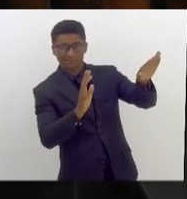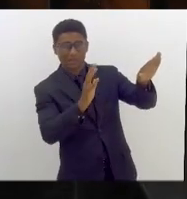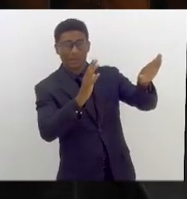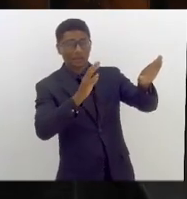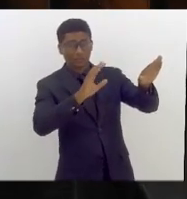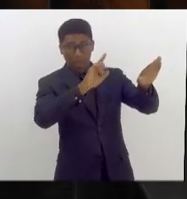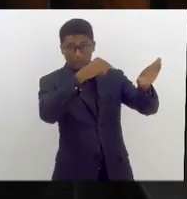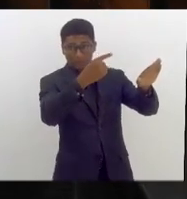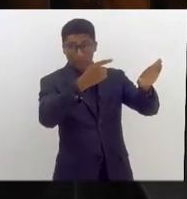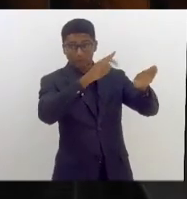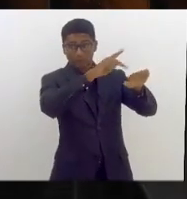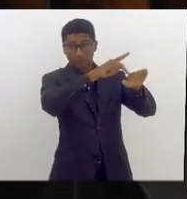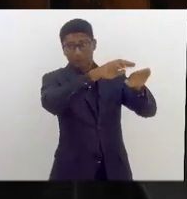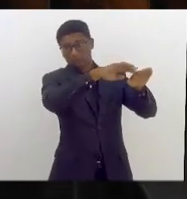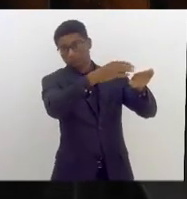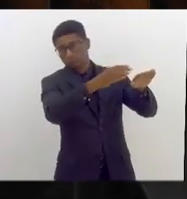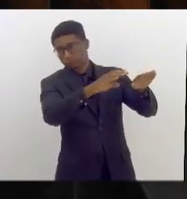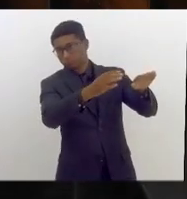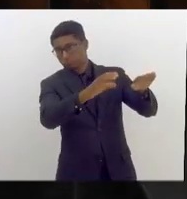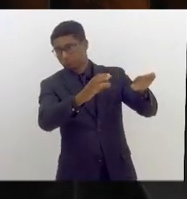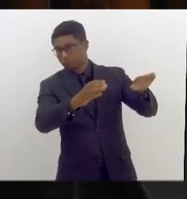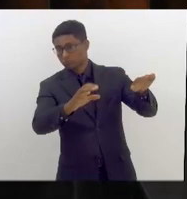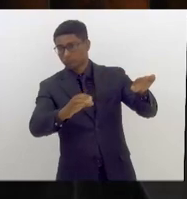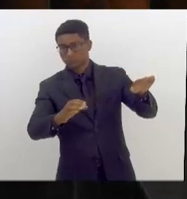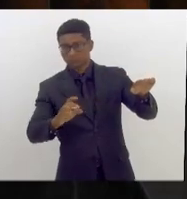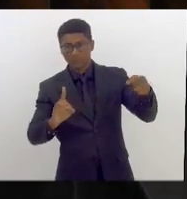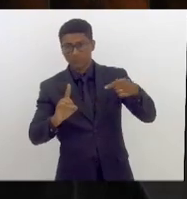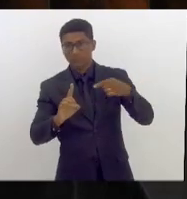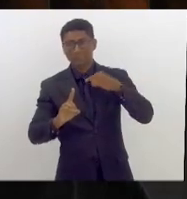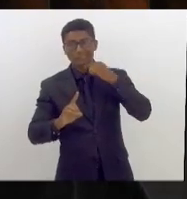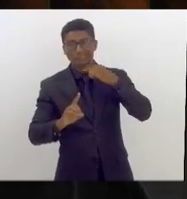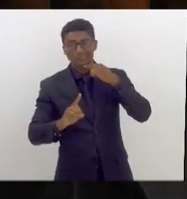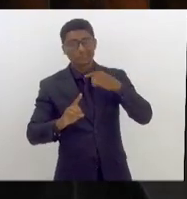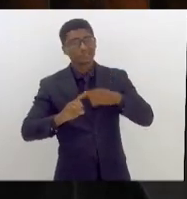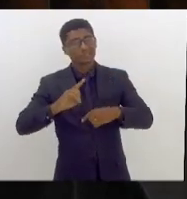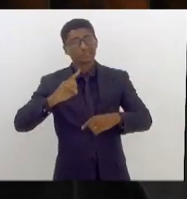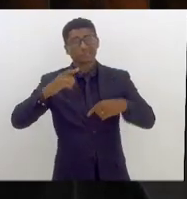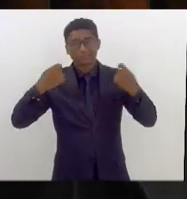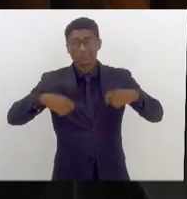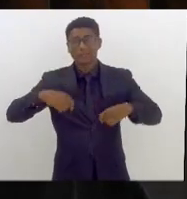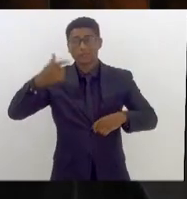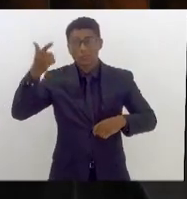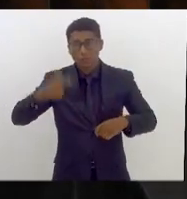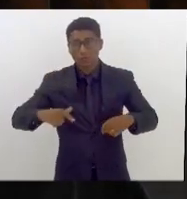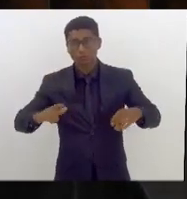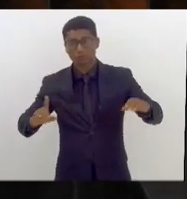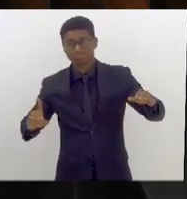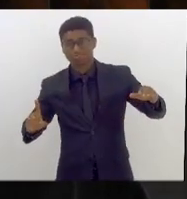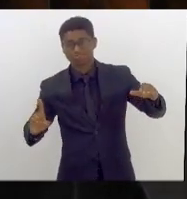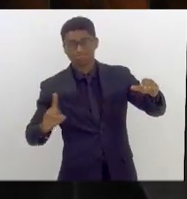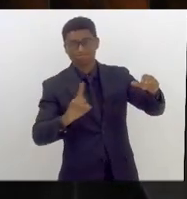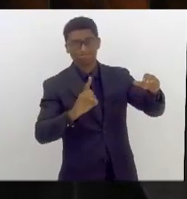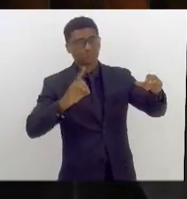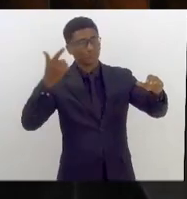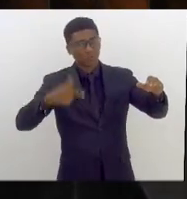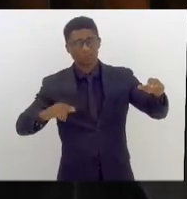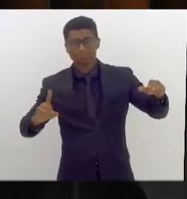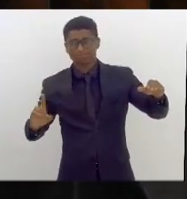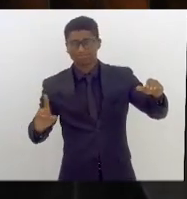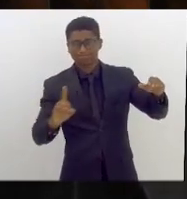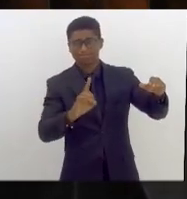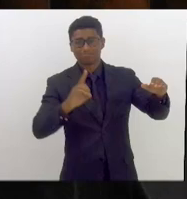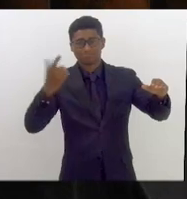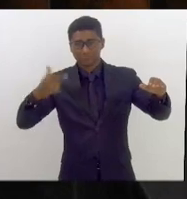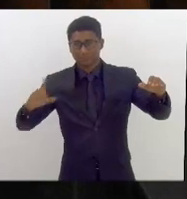baixo, Sísifo não teria condições de conter a queda e teria que começar tudo de novo, começar tudo de novo, começar tudo de novo, eternamente.